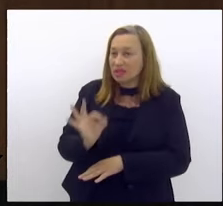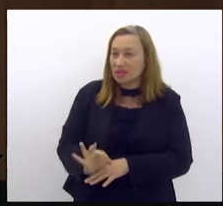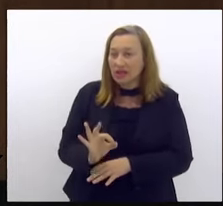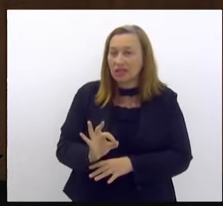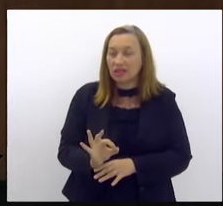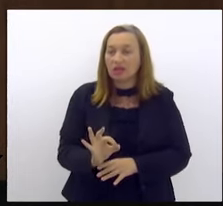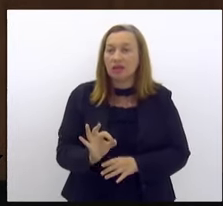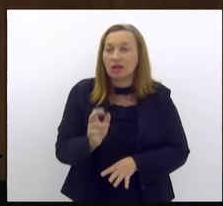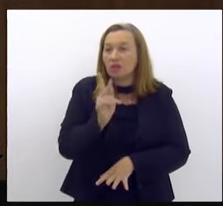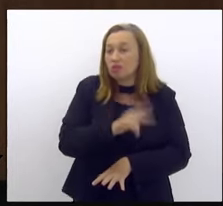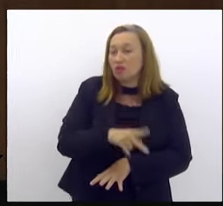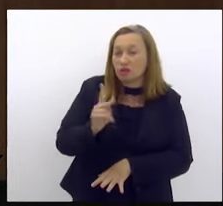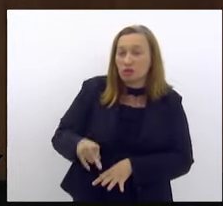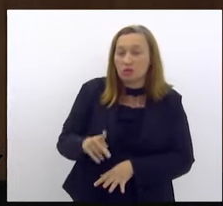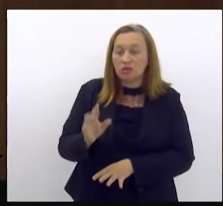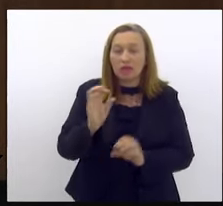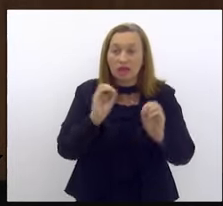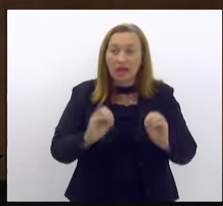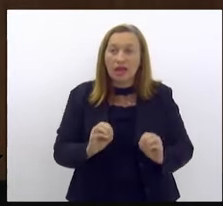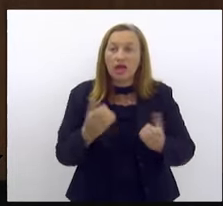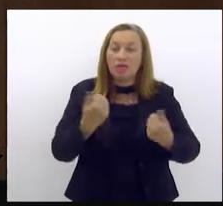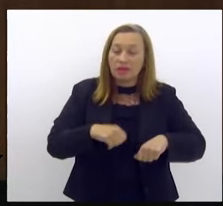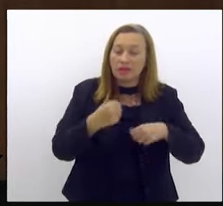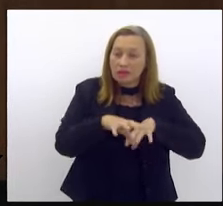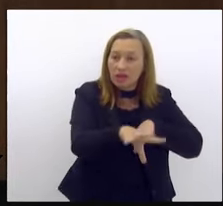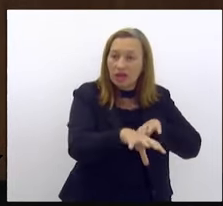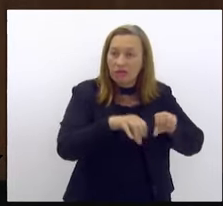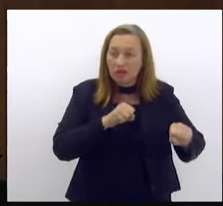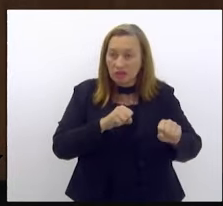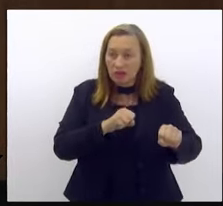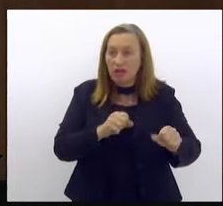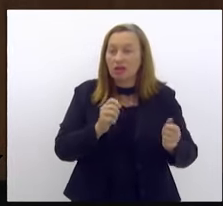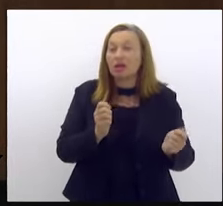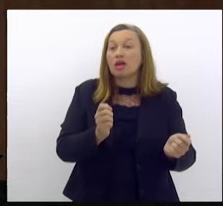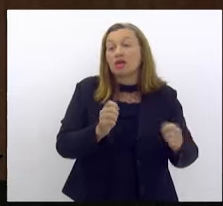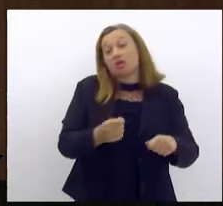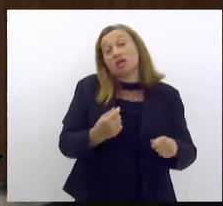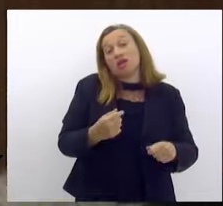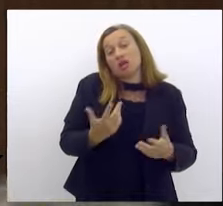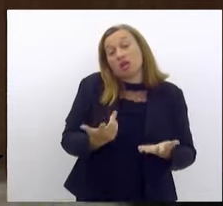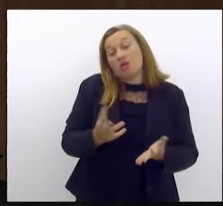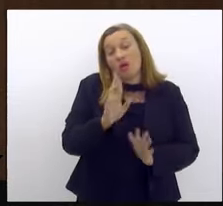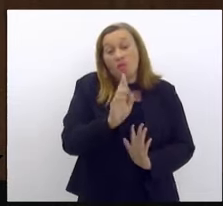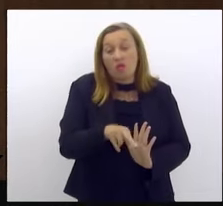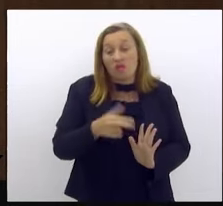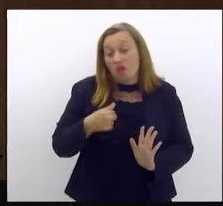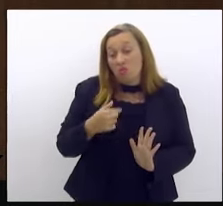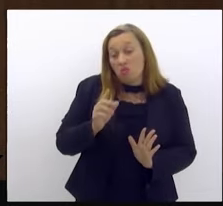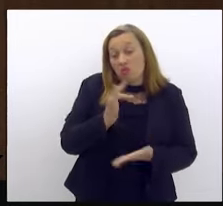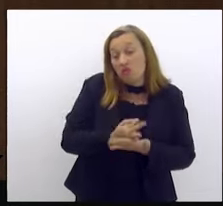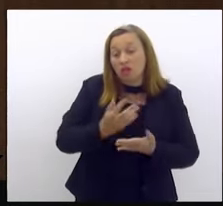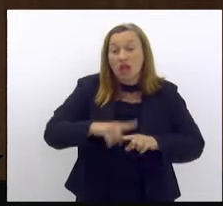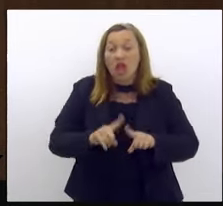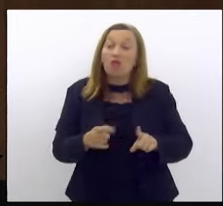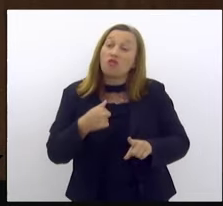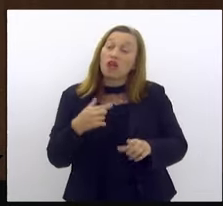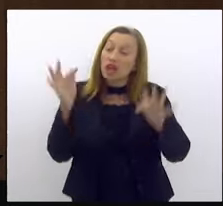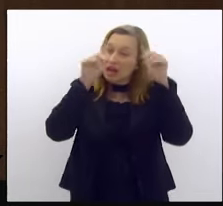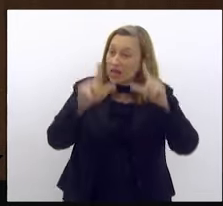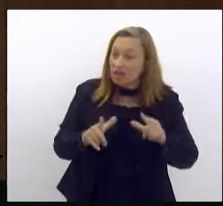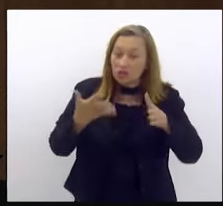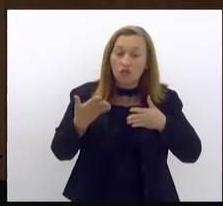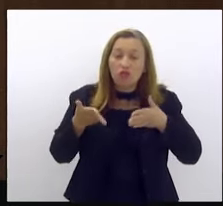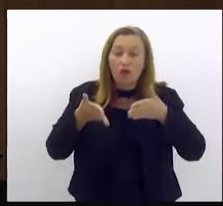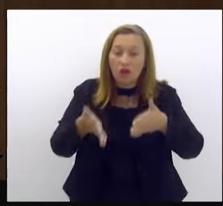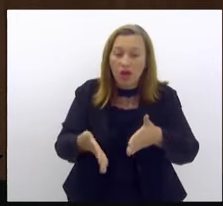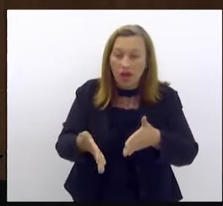que ralar para poder me formar porque queriam me reprovar por falta e etc. Então, fico feliz que um projeto desse, virado aos atletas de